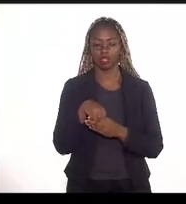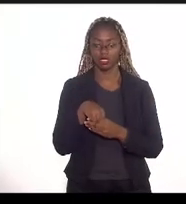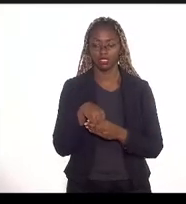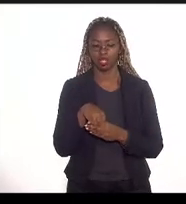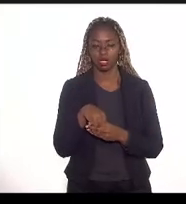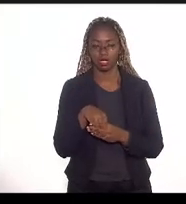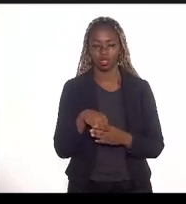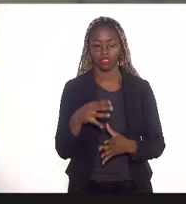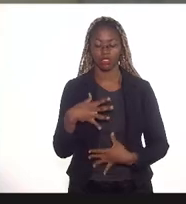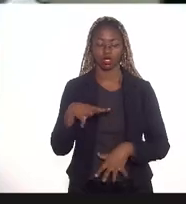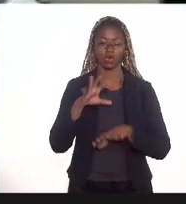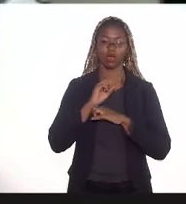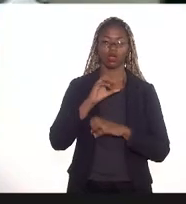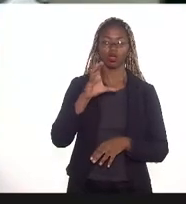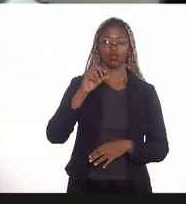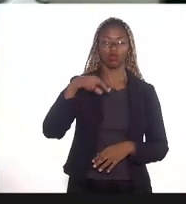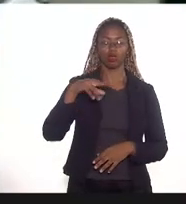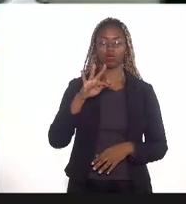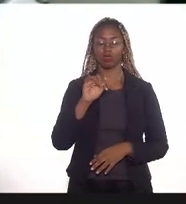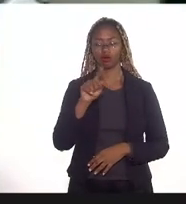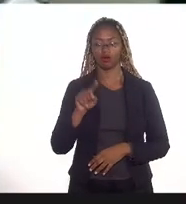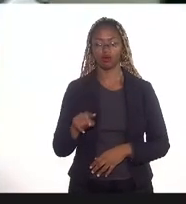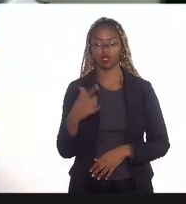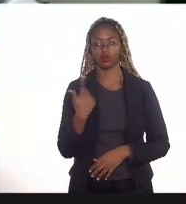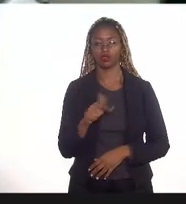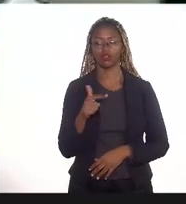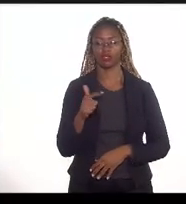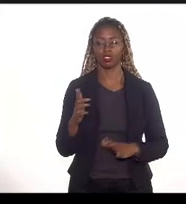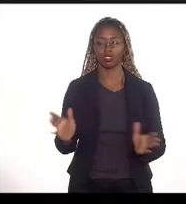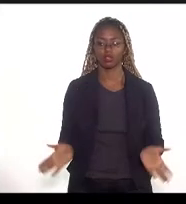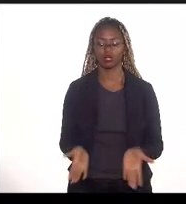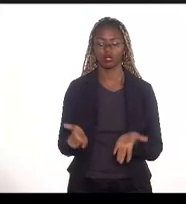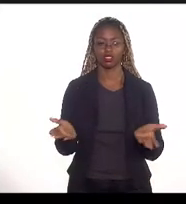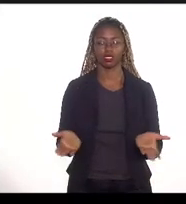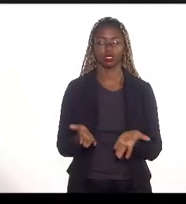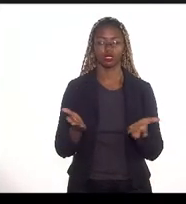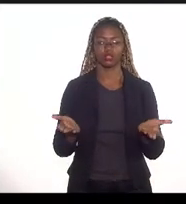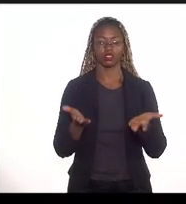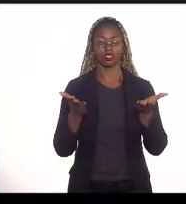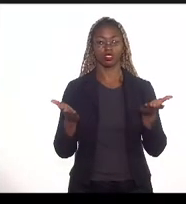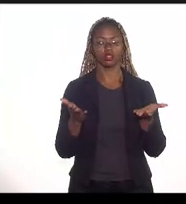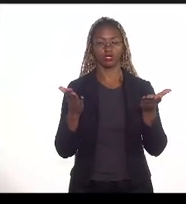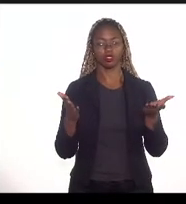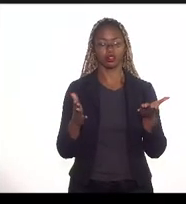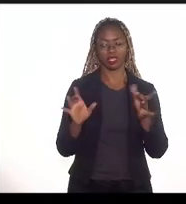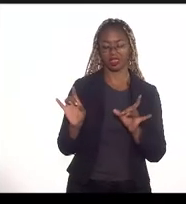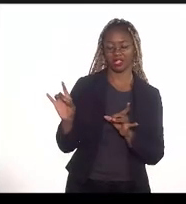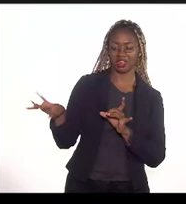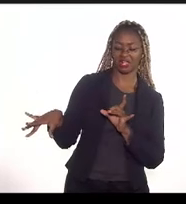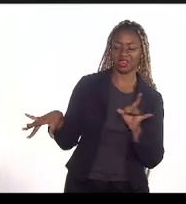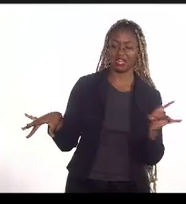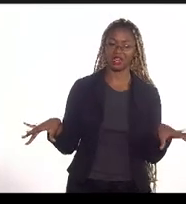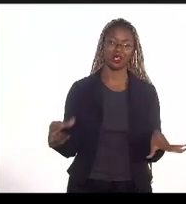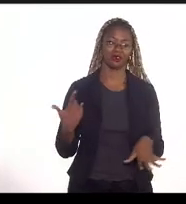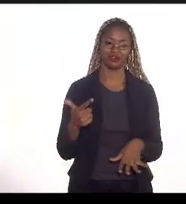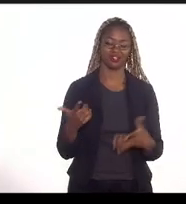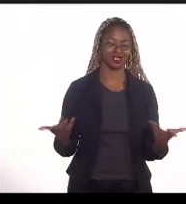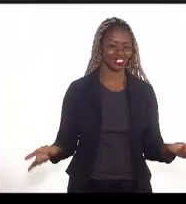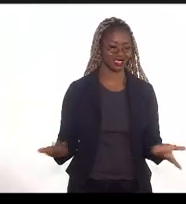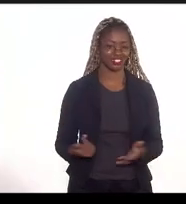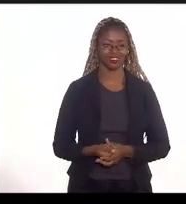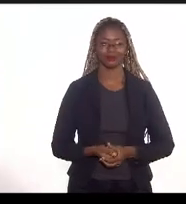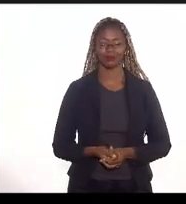né, pelo CONFAS, não tem incentivo que esteja desconfasado, né, na